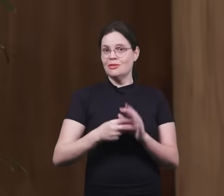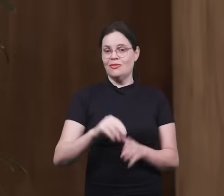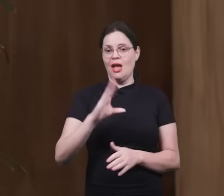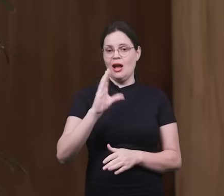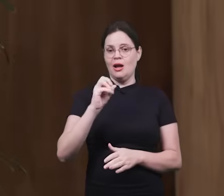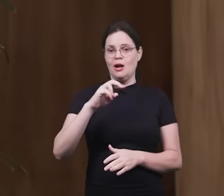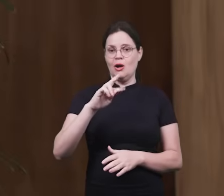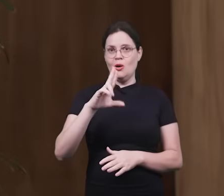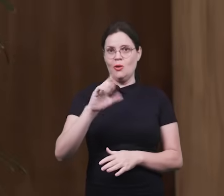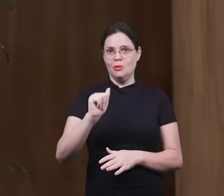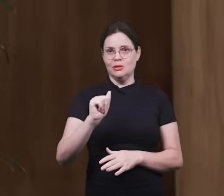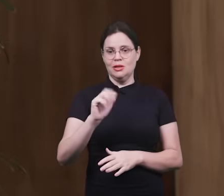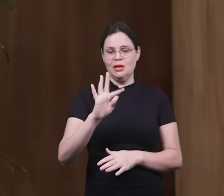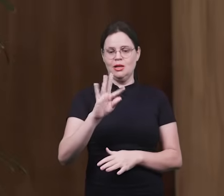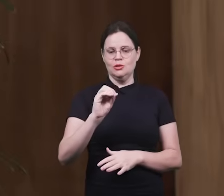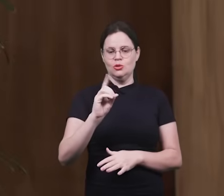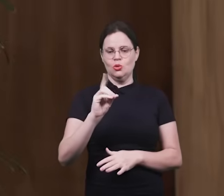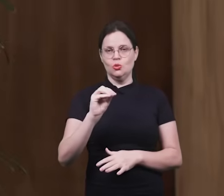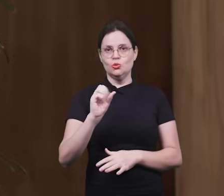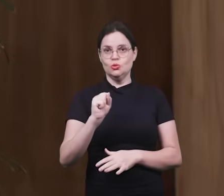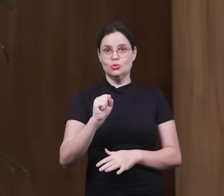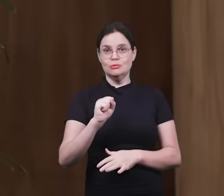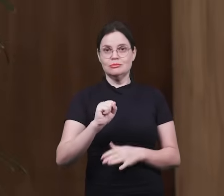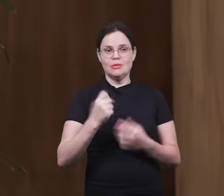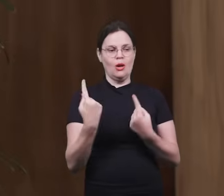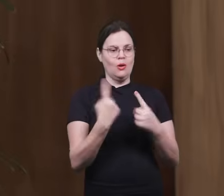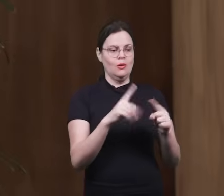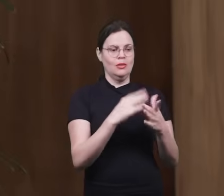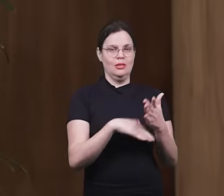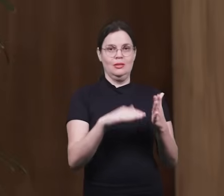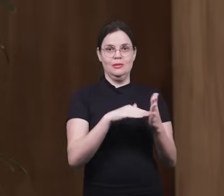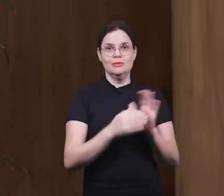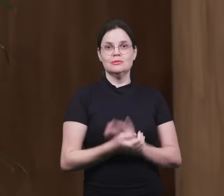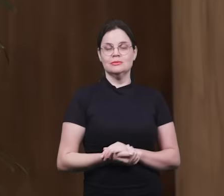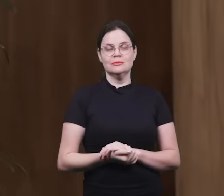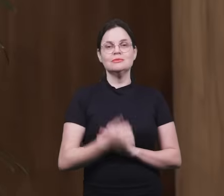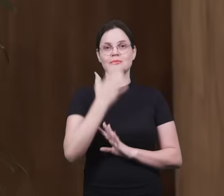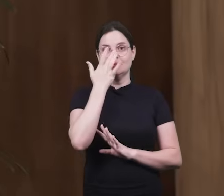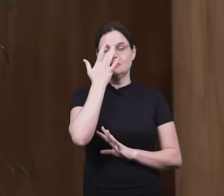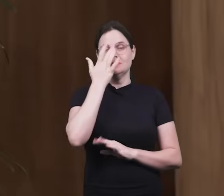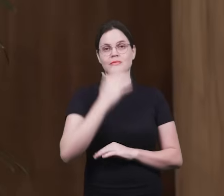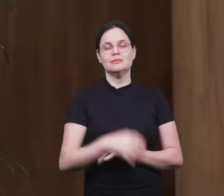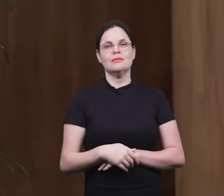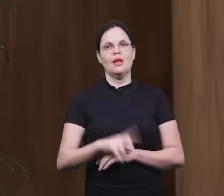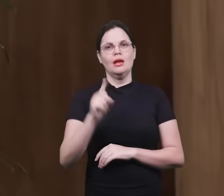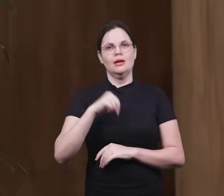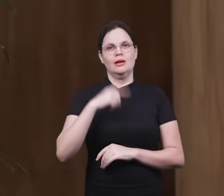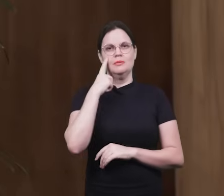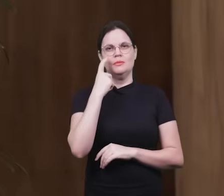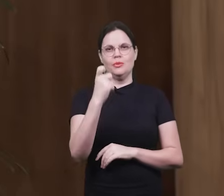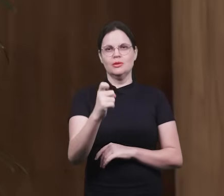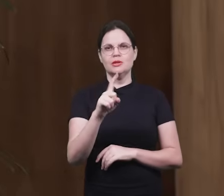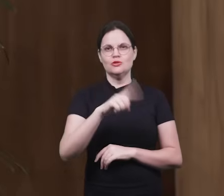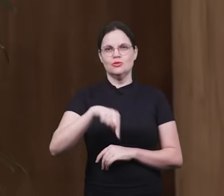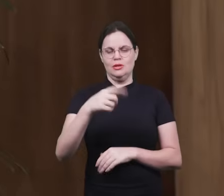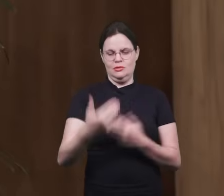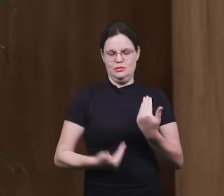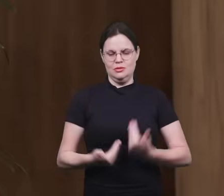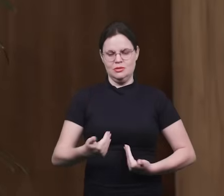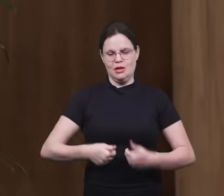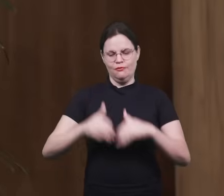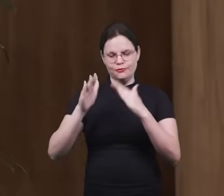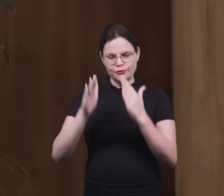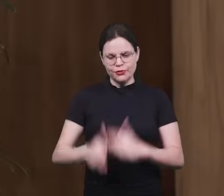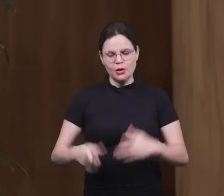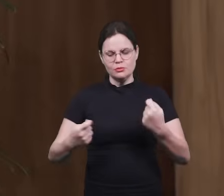Naquele momento, era muito importante que o servo genuíno de Jesus Cristo ele tivesse uma definição.